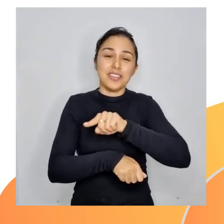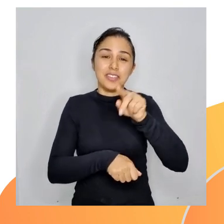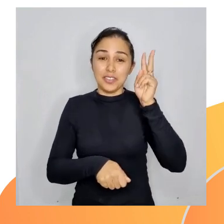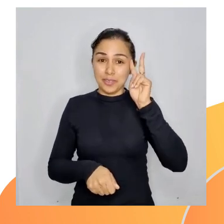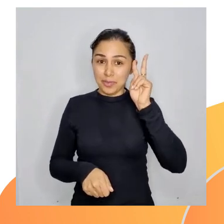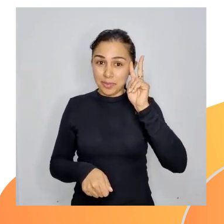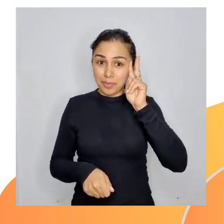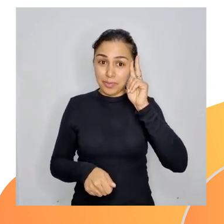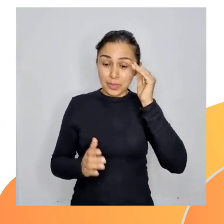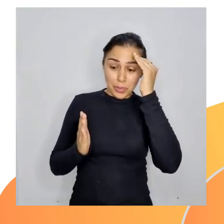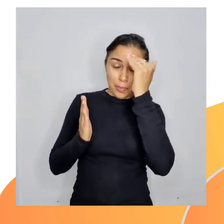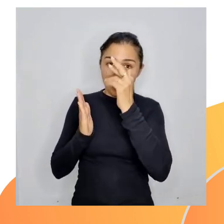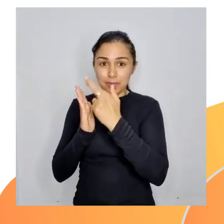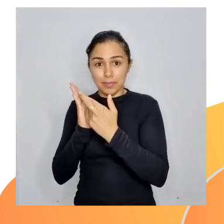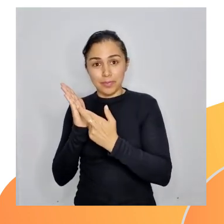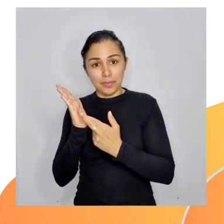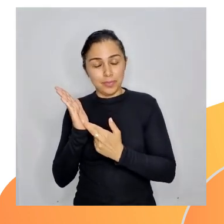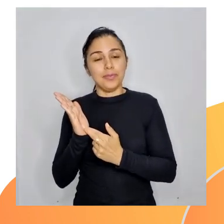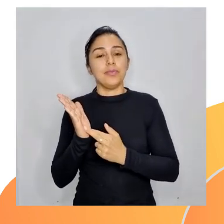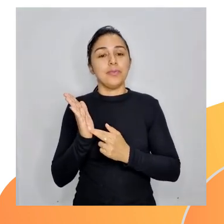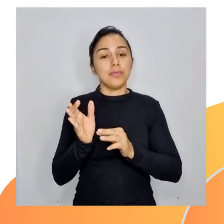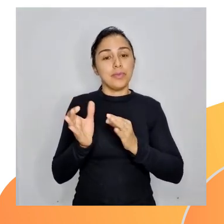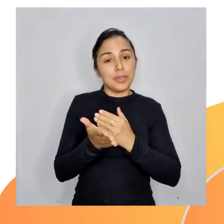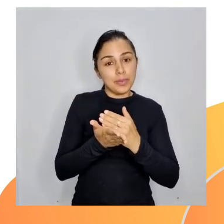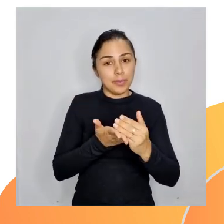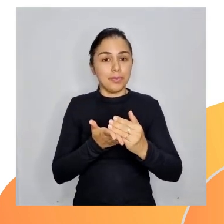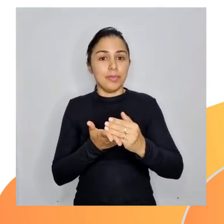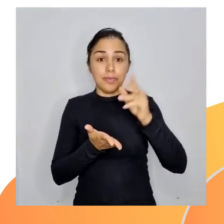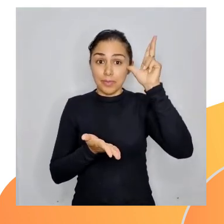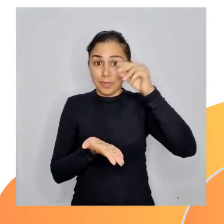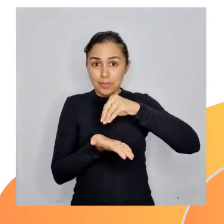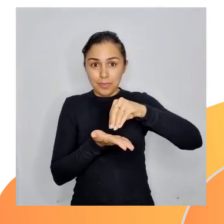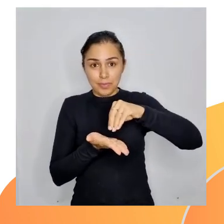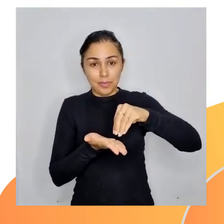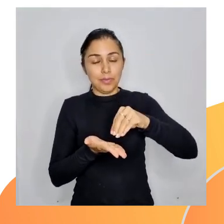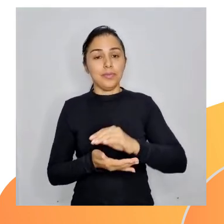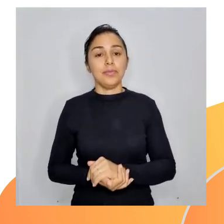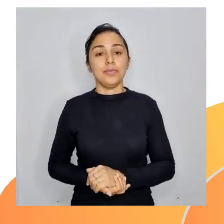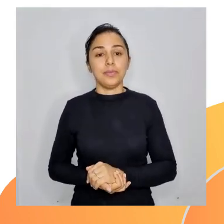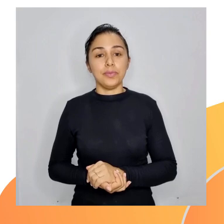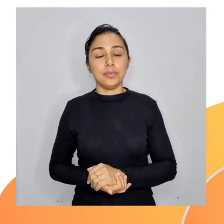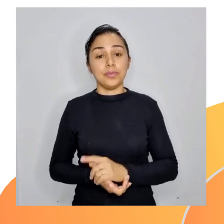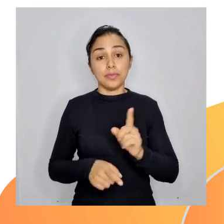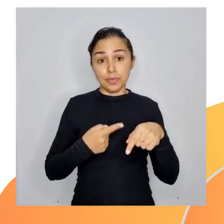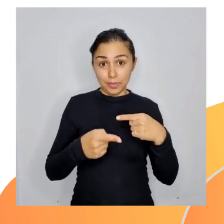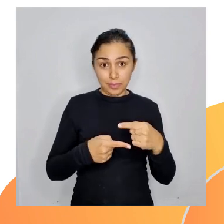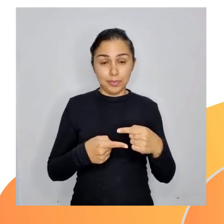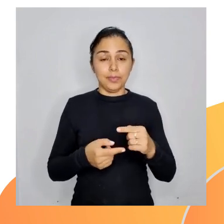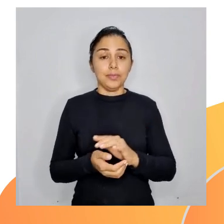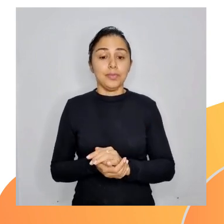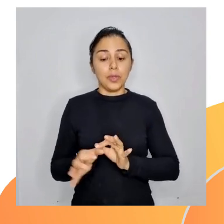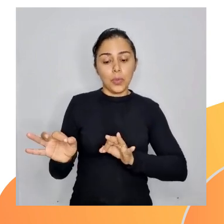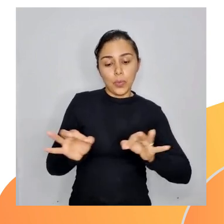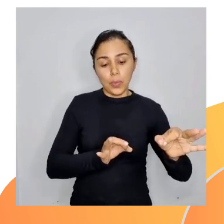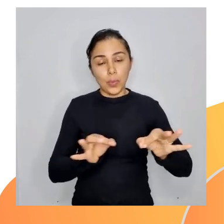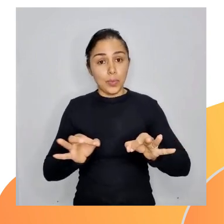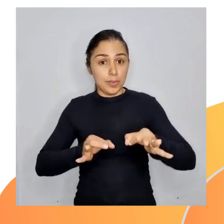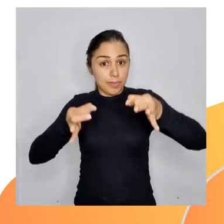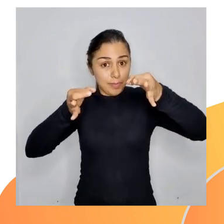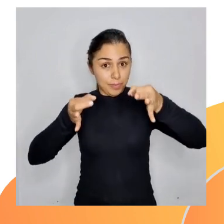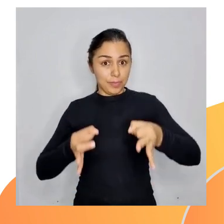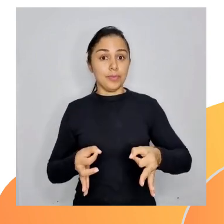as peças iniciais para o jogo de xadrez. Após isso, conhecer o posicionamento inicial, eu